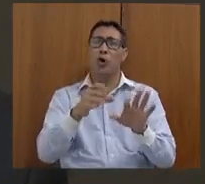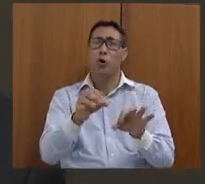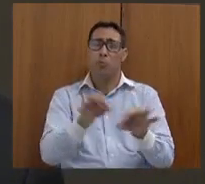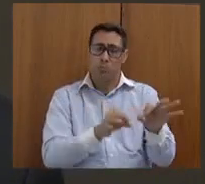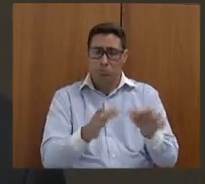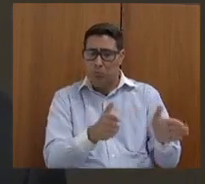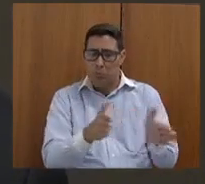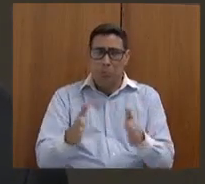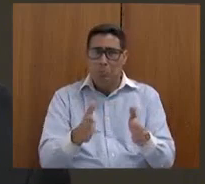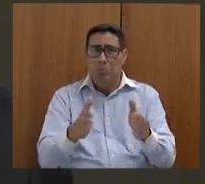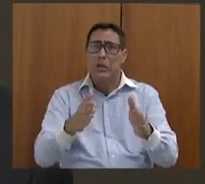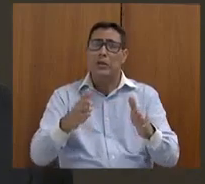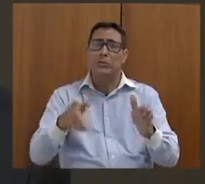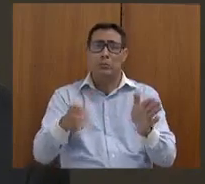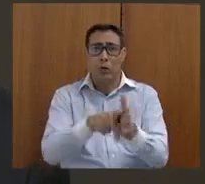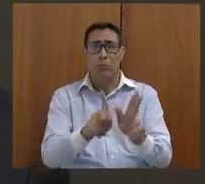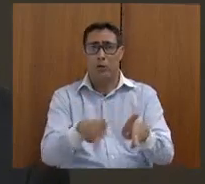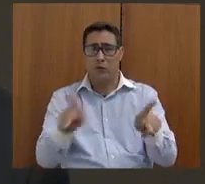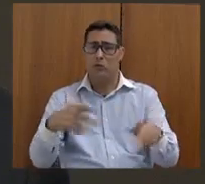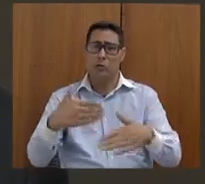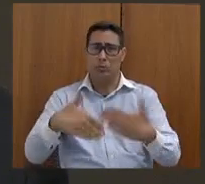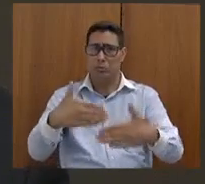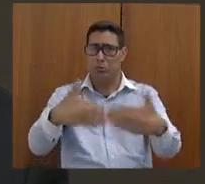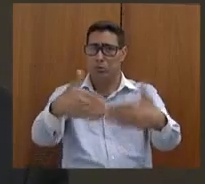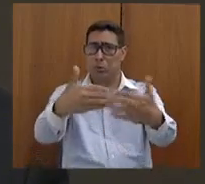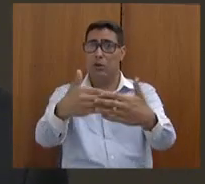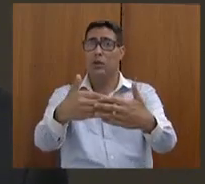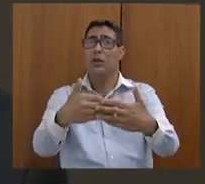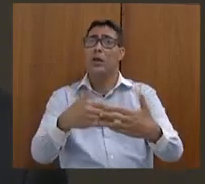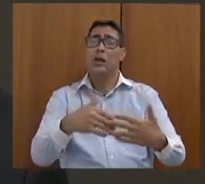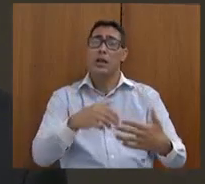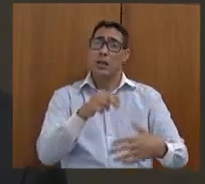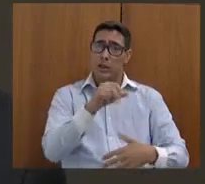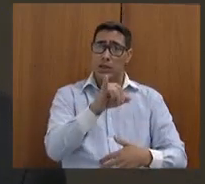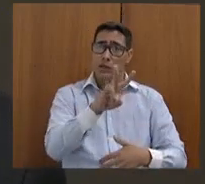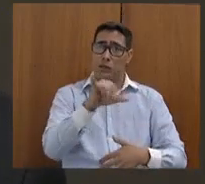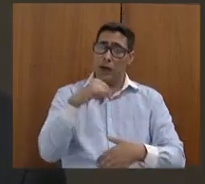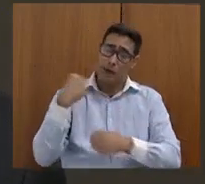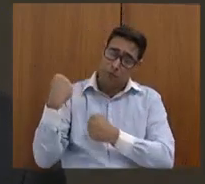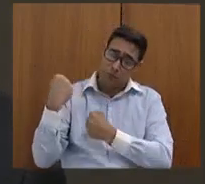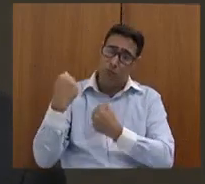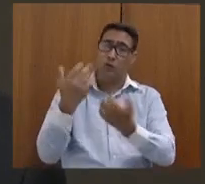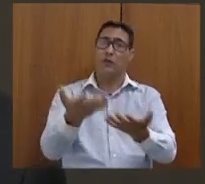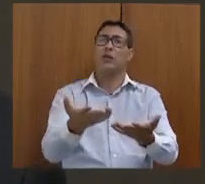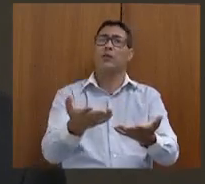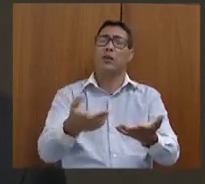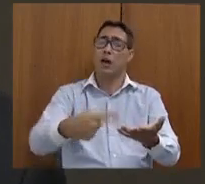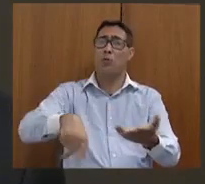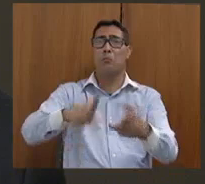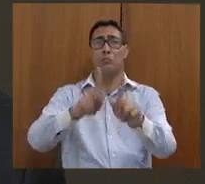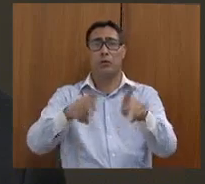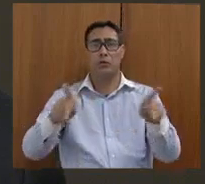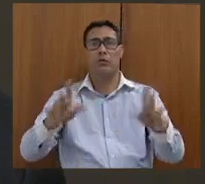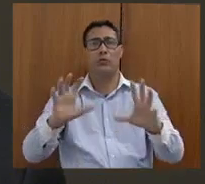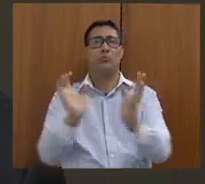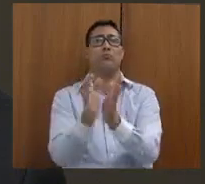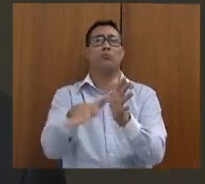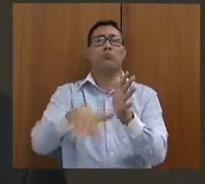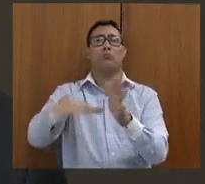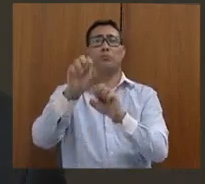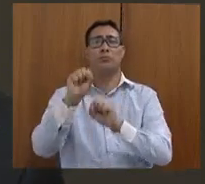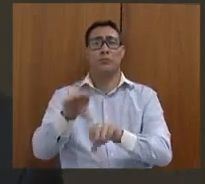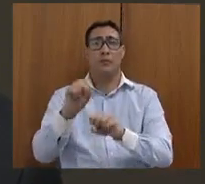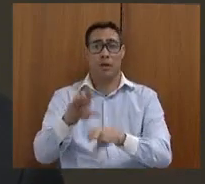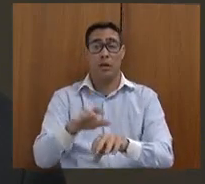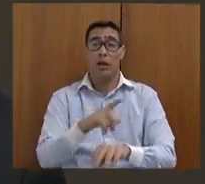uma pista que possa ser oferecido aos trabalhadores da Educação de que a secretaria de educação